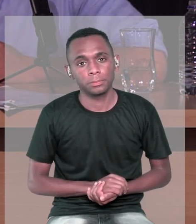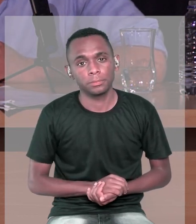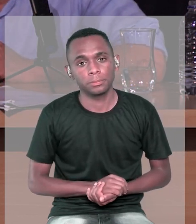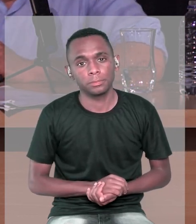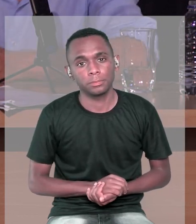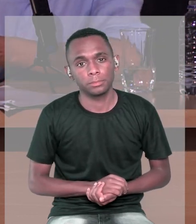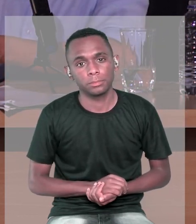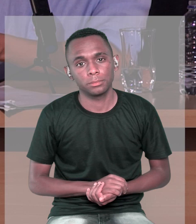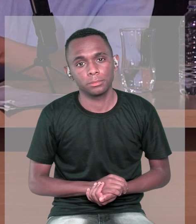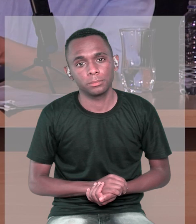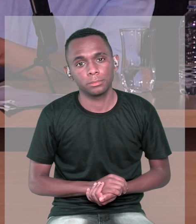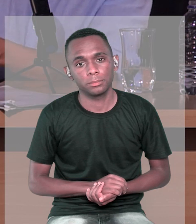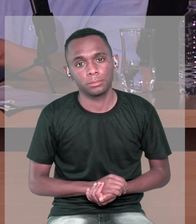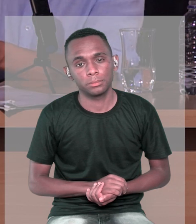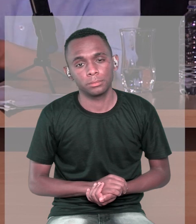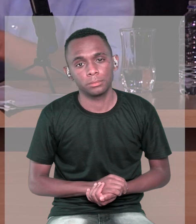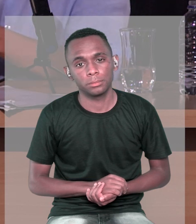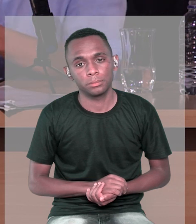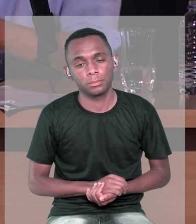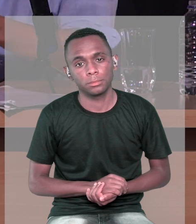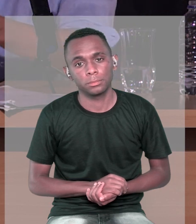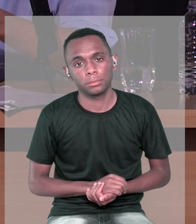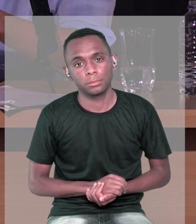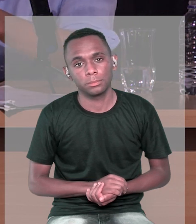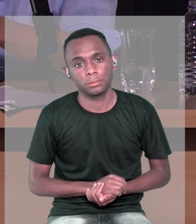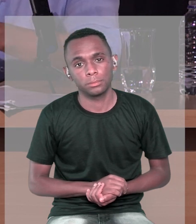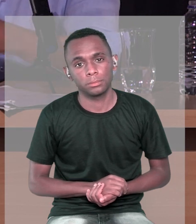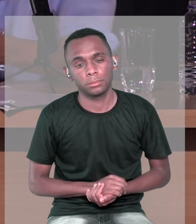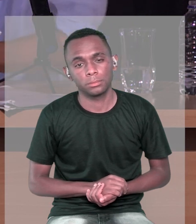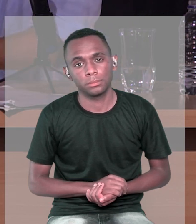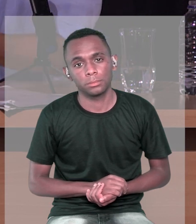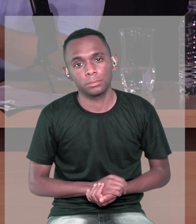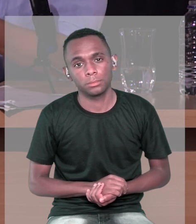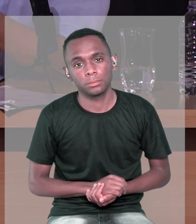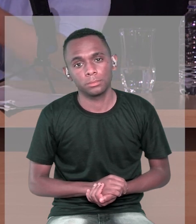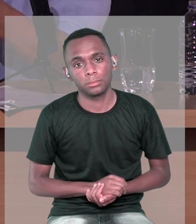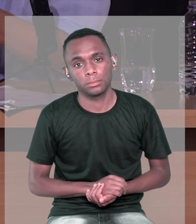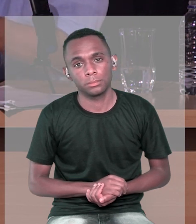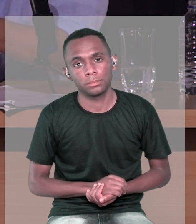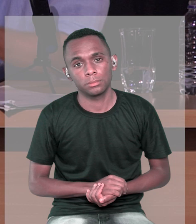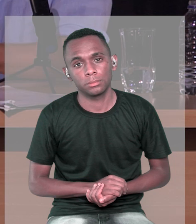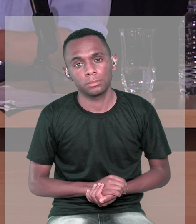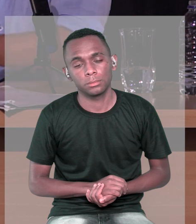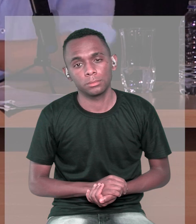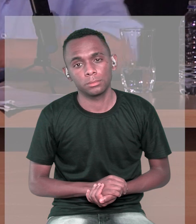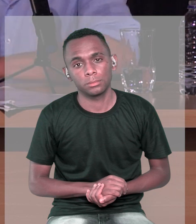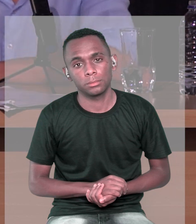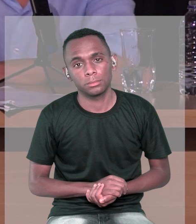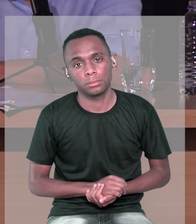Oui, c'est vrai, c'est du partage. Et à force de s'approprier dans les apprentissages, ça